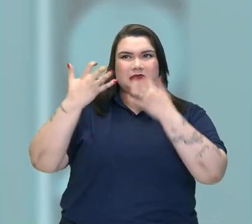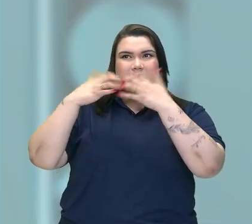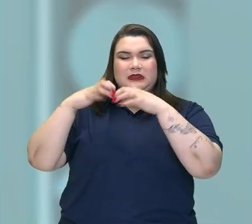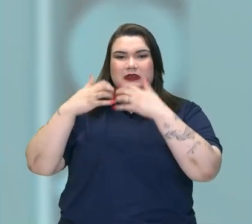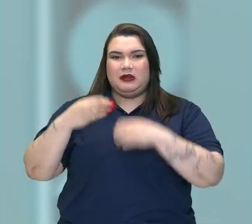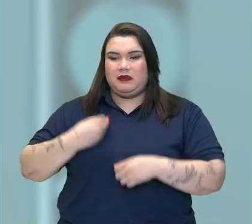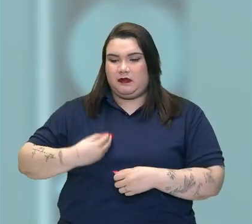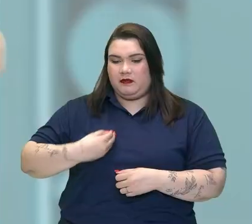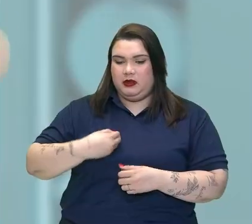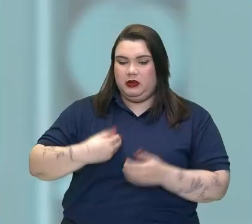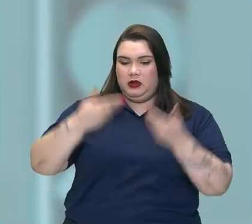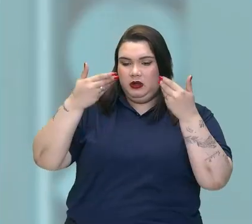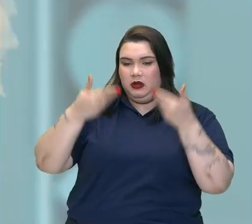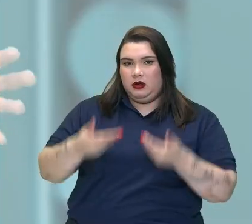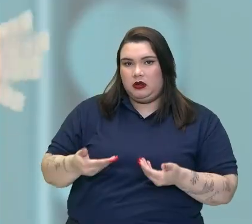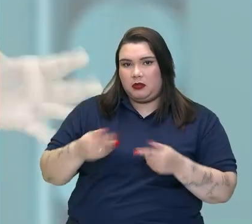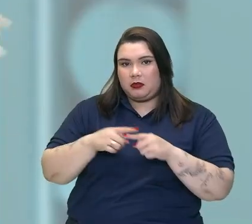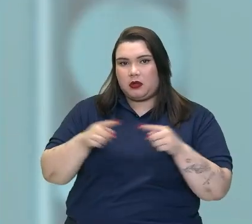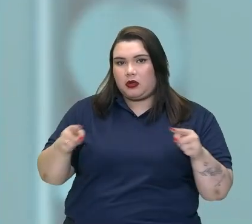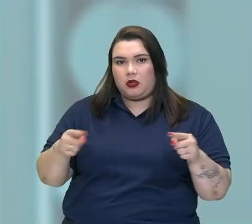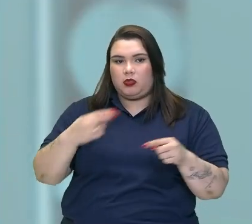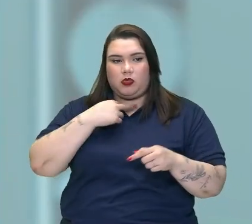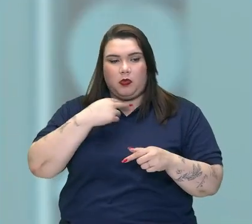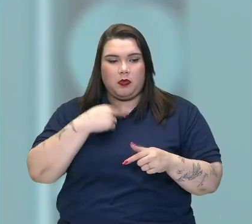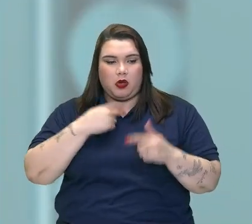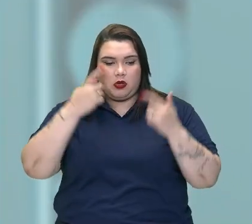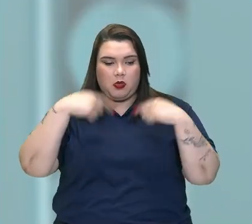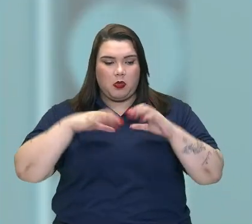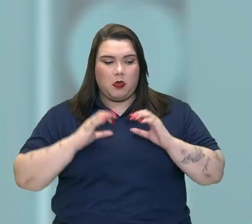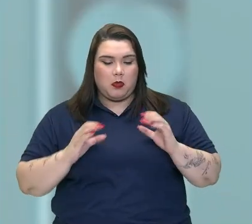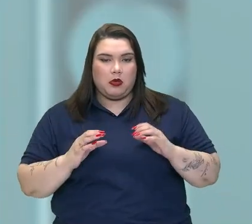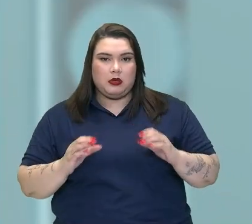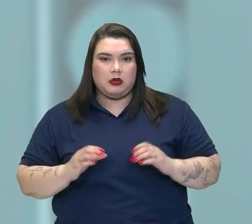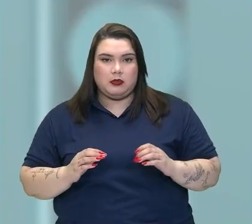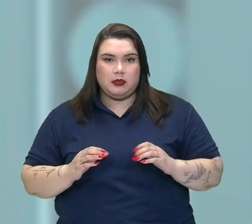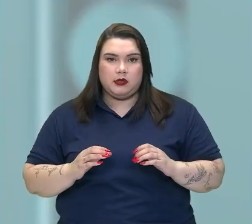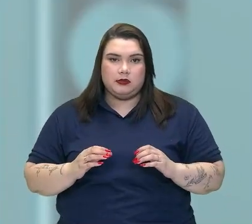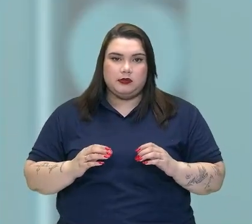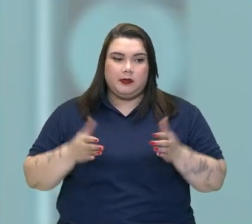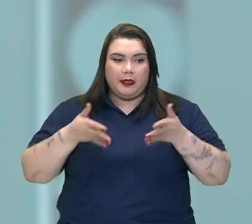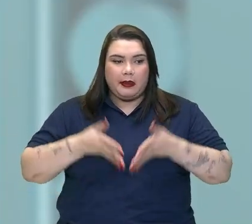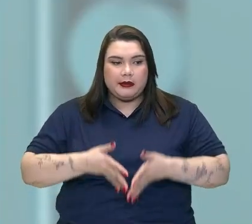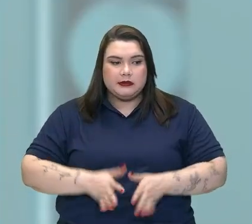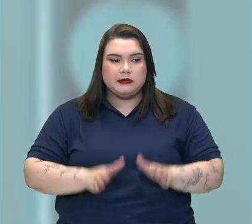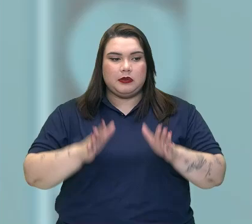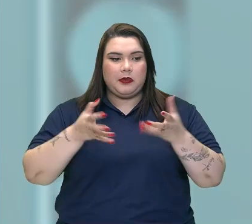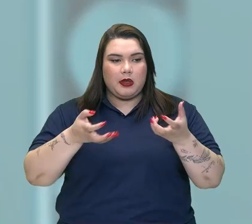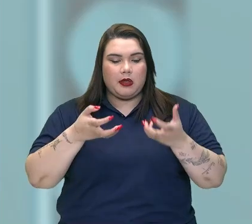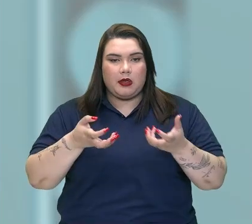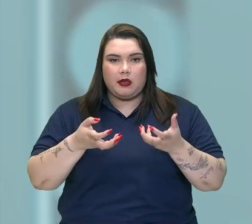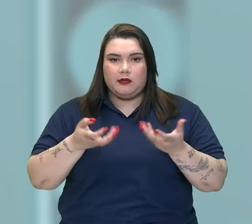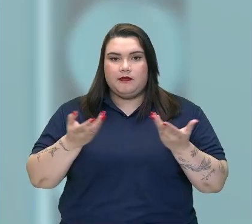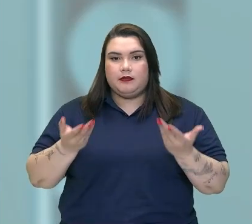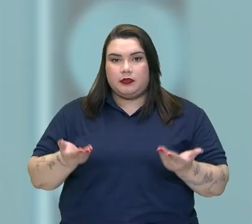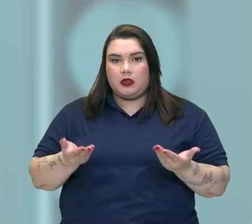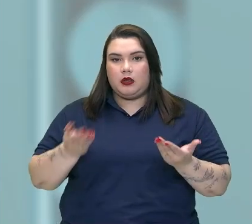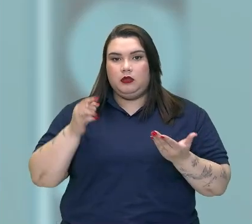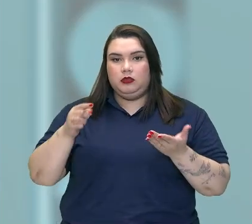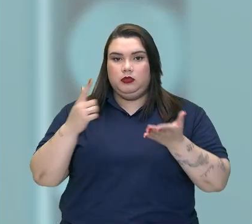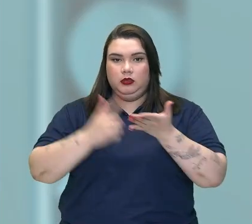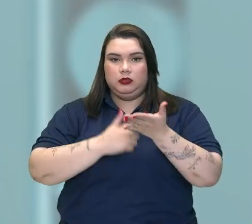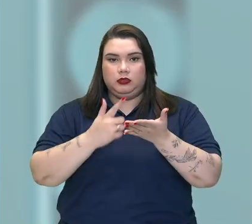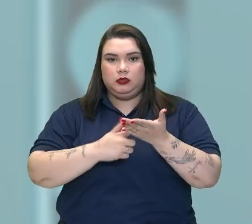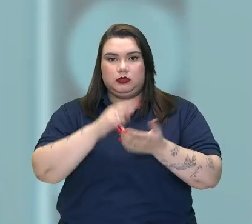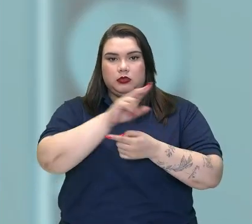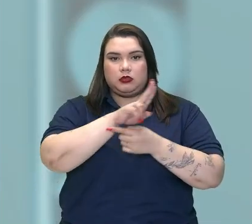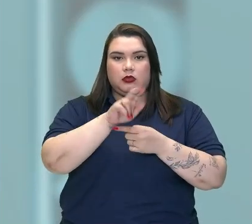estou aqui, mas eu não posso ser essa pessoa que eu, entre aspas, nasci para ser. E tanto que na obra chamada